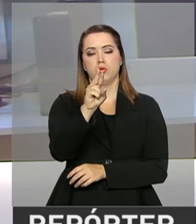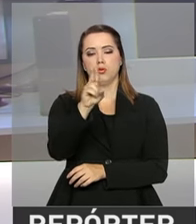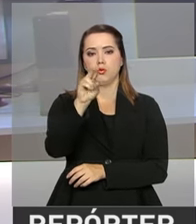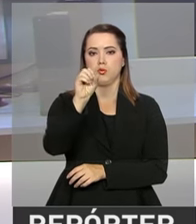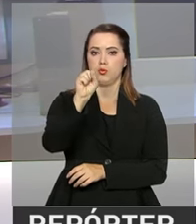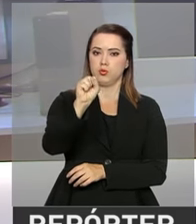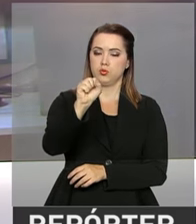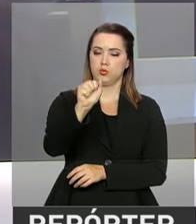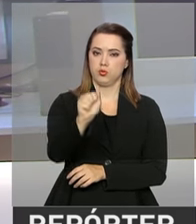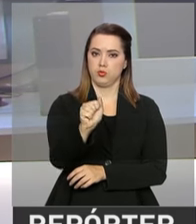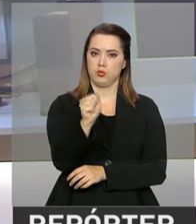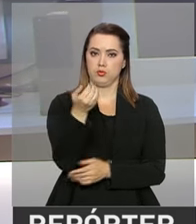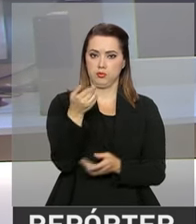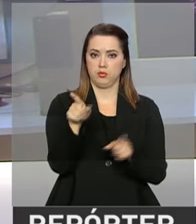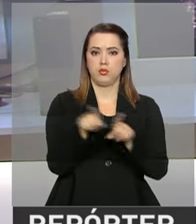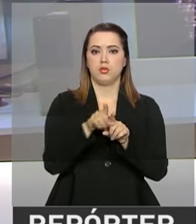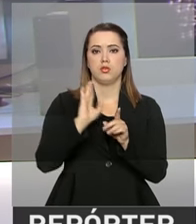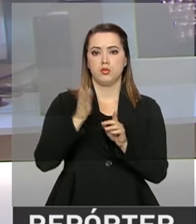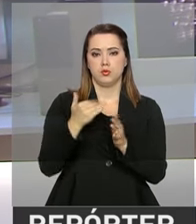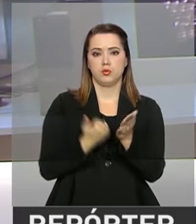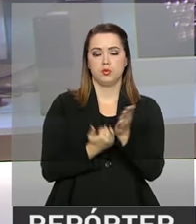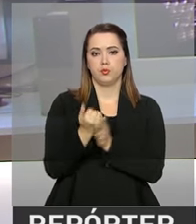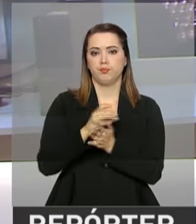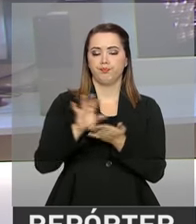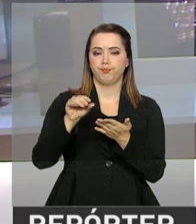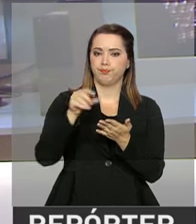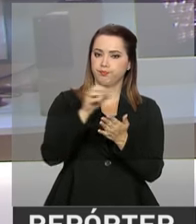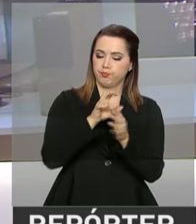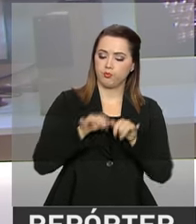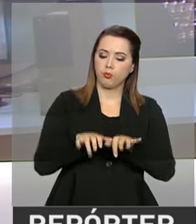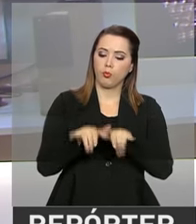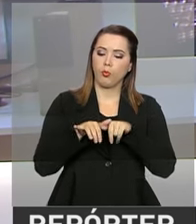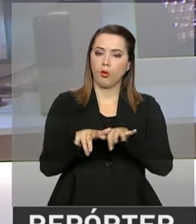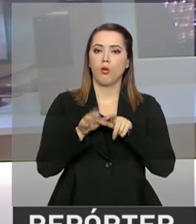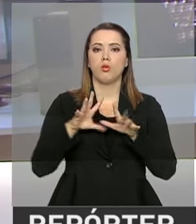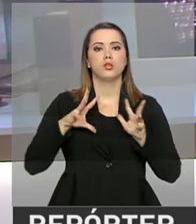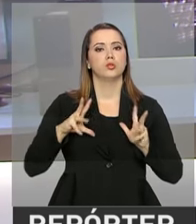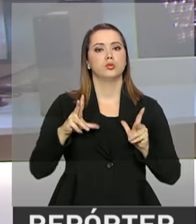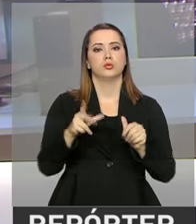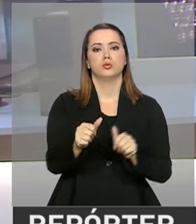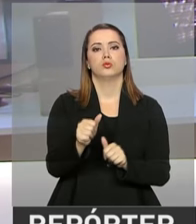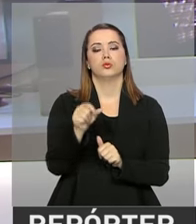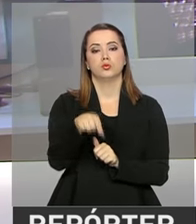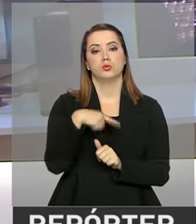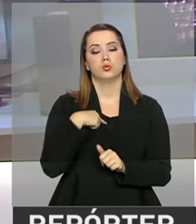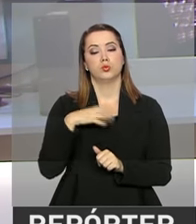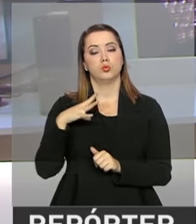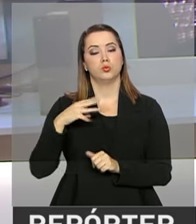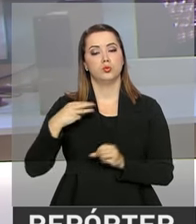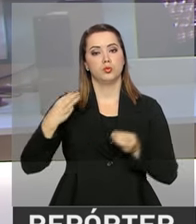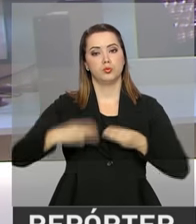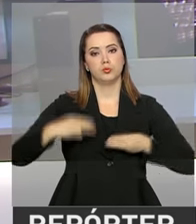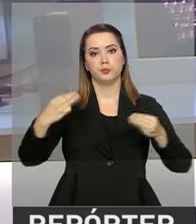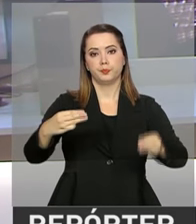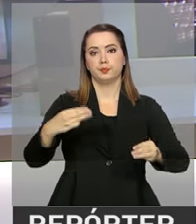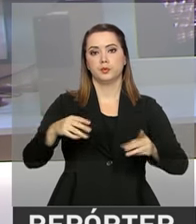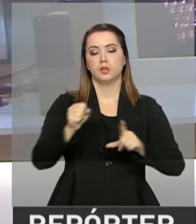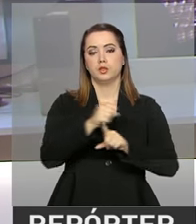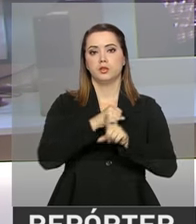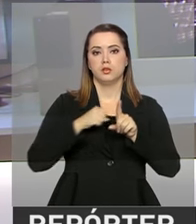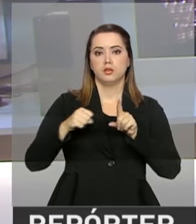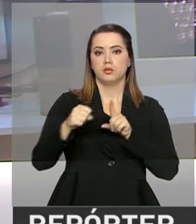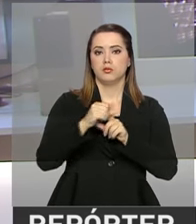podem começar a preencher o senso suas na próxima segunda-feira. Feito todos os anos pelo Ministério do Desenvolvimento Social e